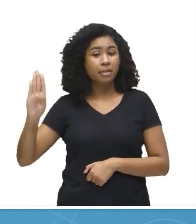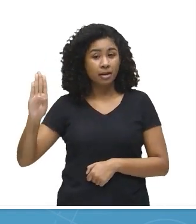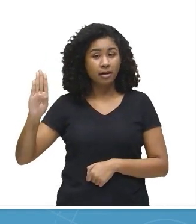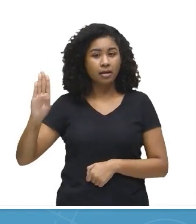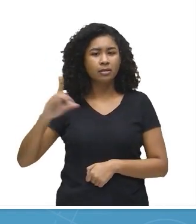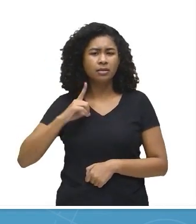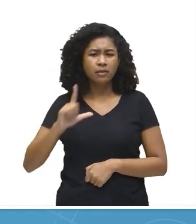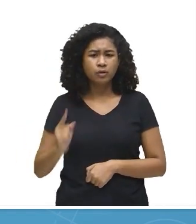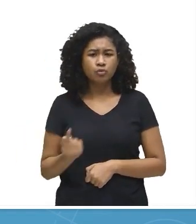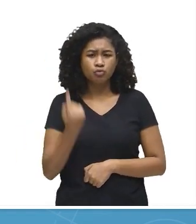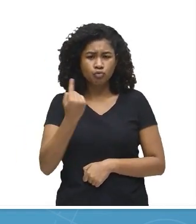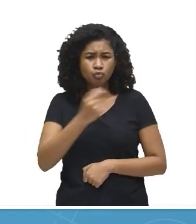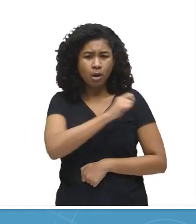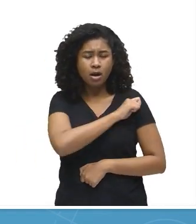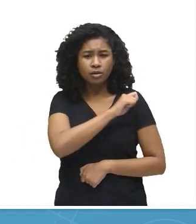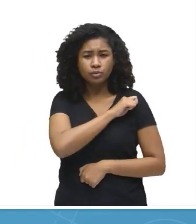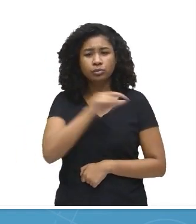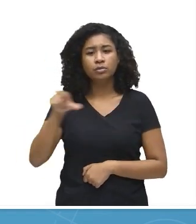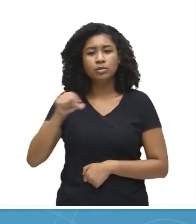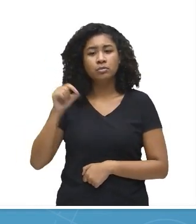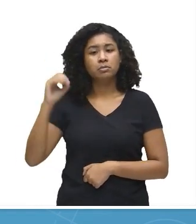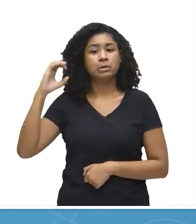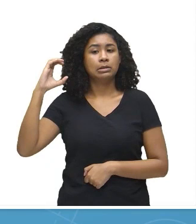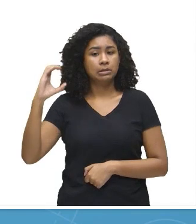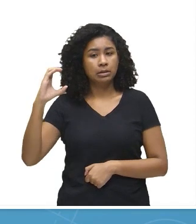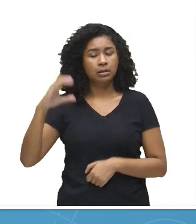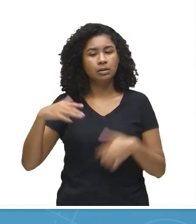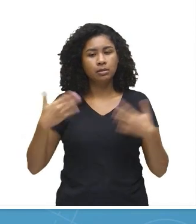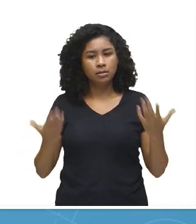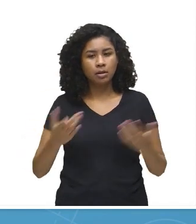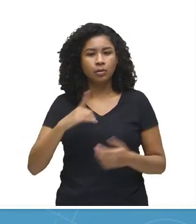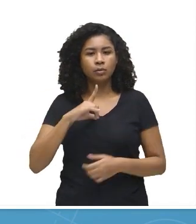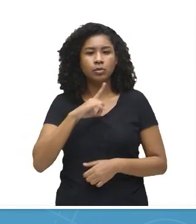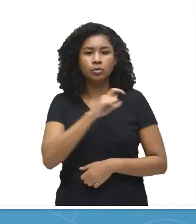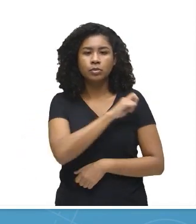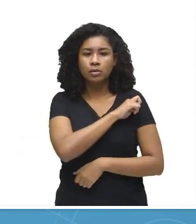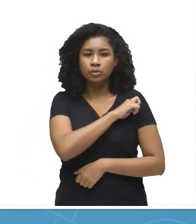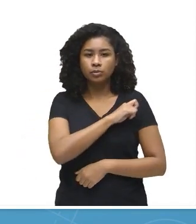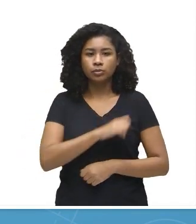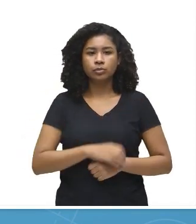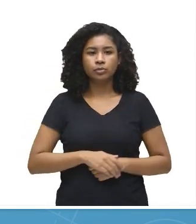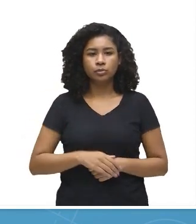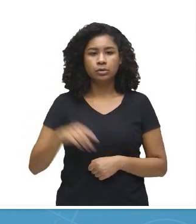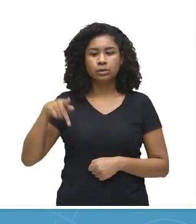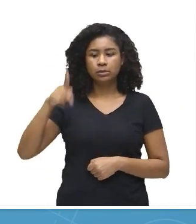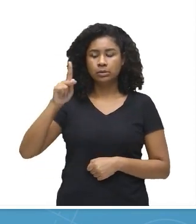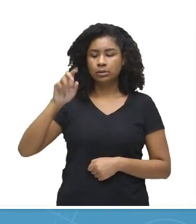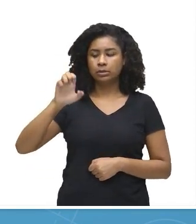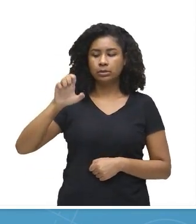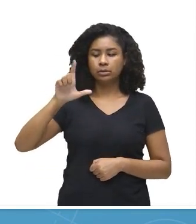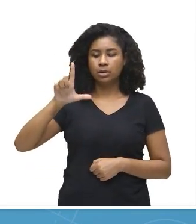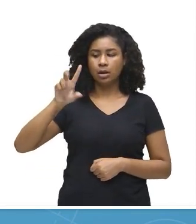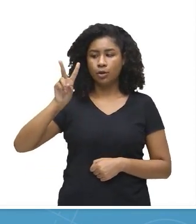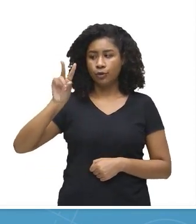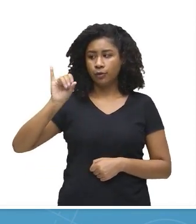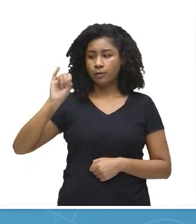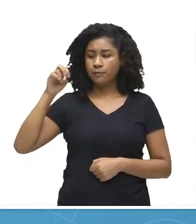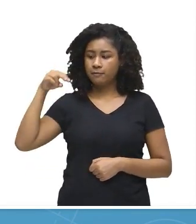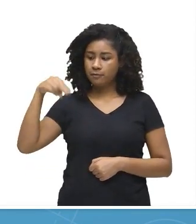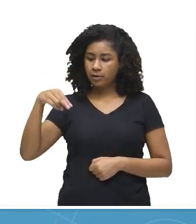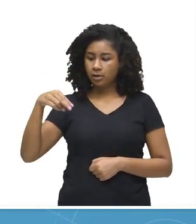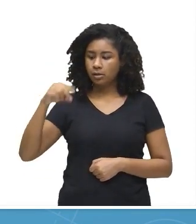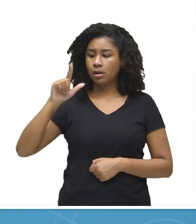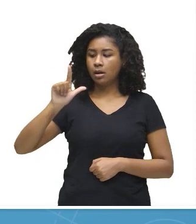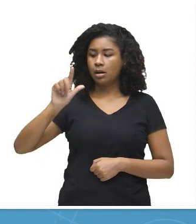apenas um aluno respondeu a letra C. Então, nós temos aí, ó, o Kelvin respondeu a B, a Luana, o